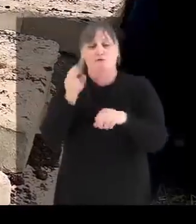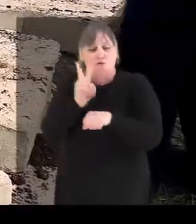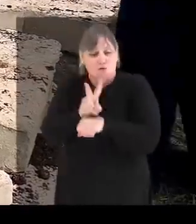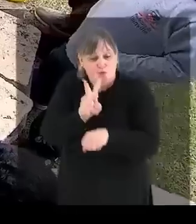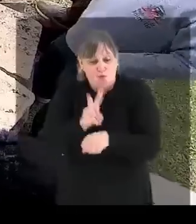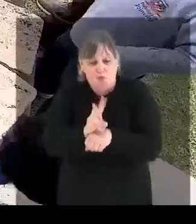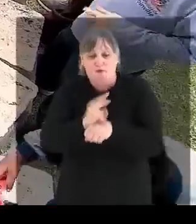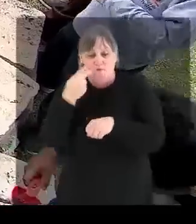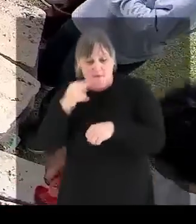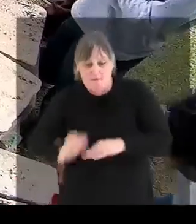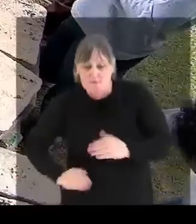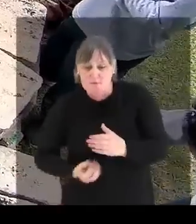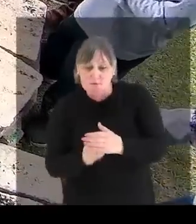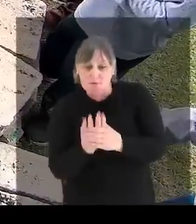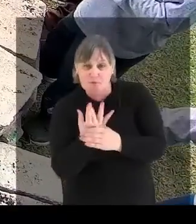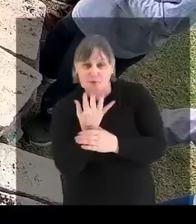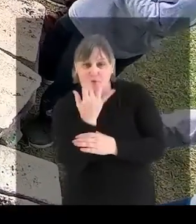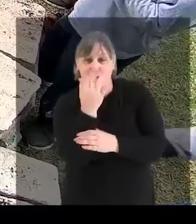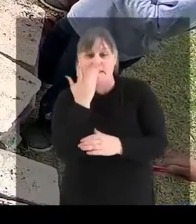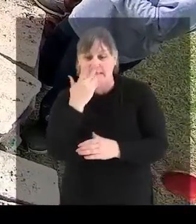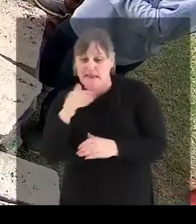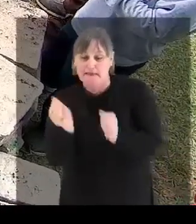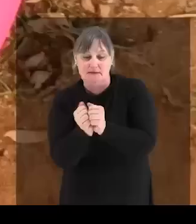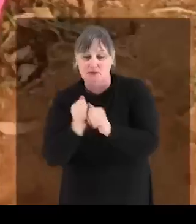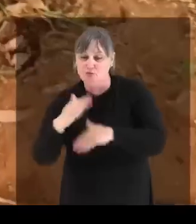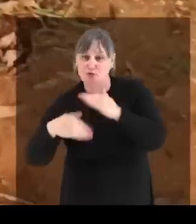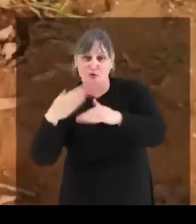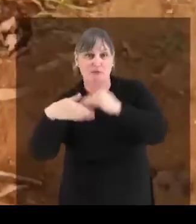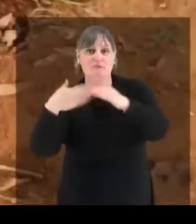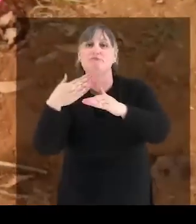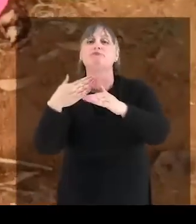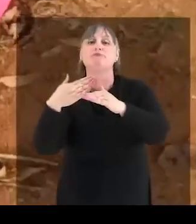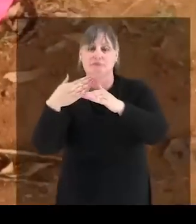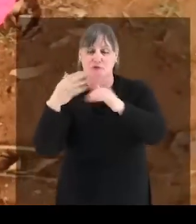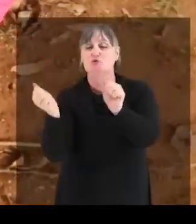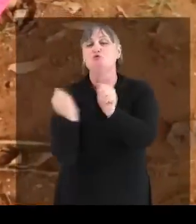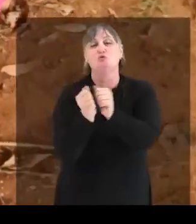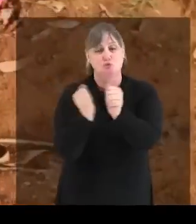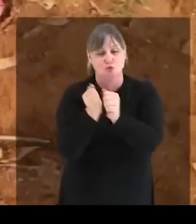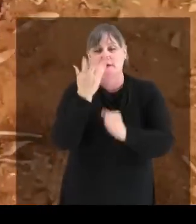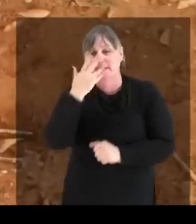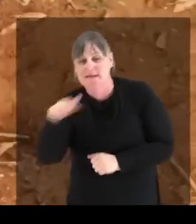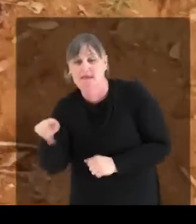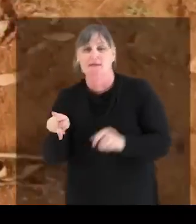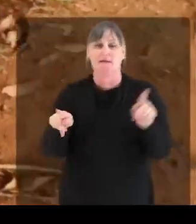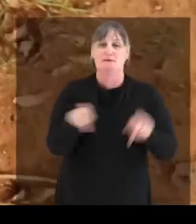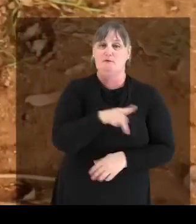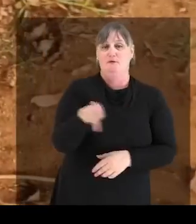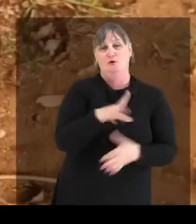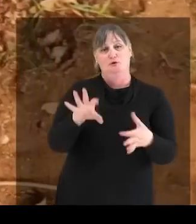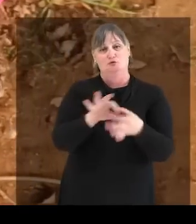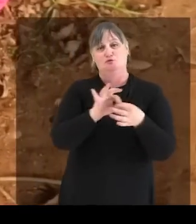transplante, cuidado, o acompanhamento das crianças, em todo o processo, seria com a participação das crianças e